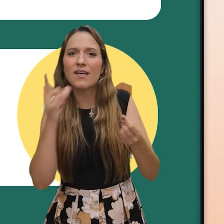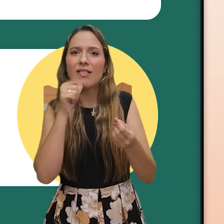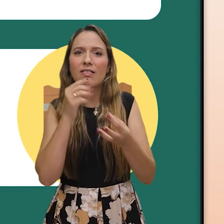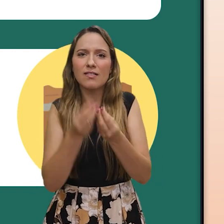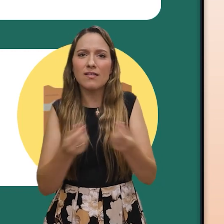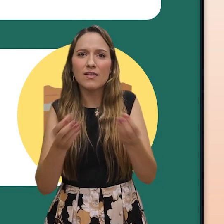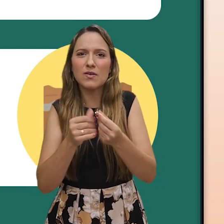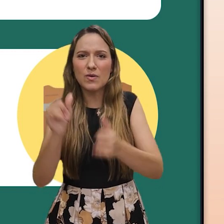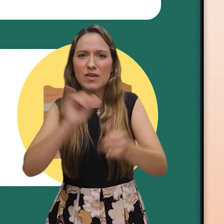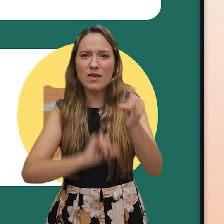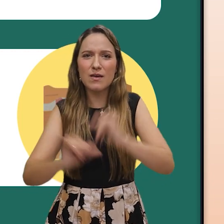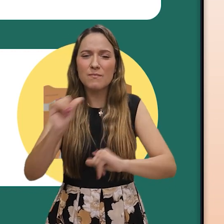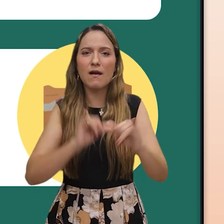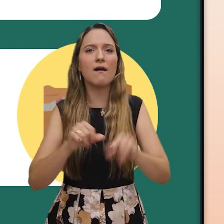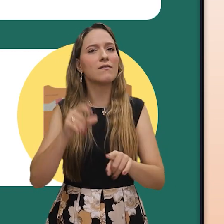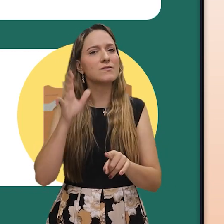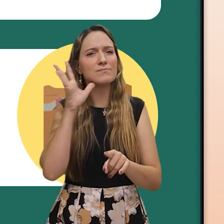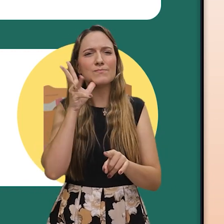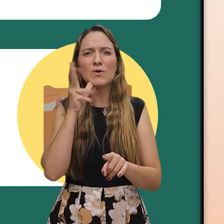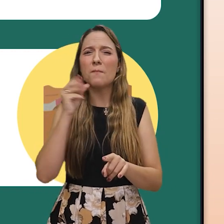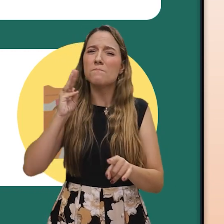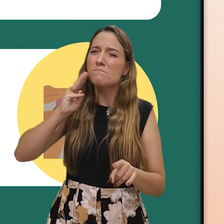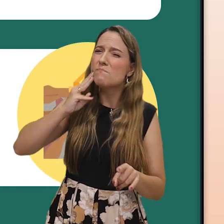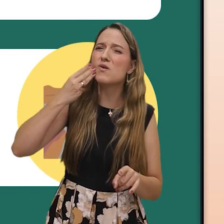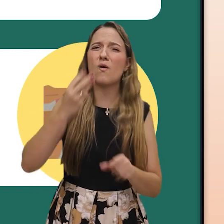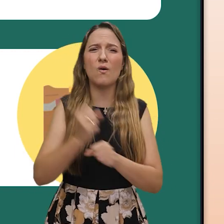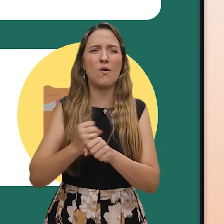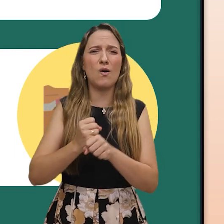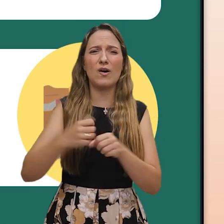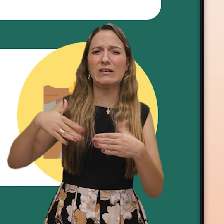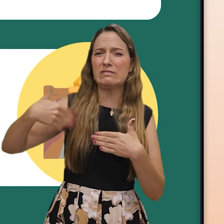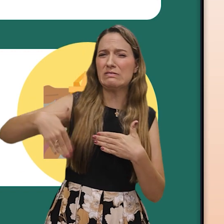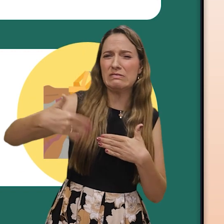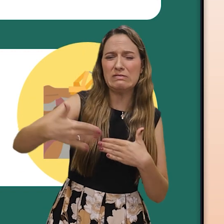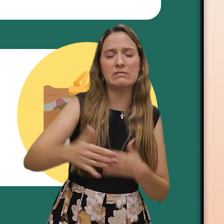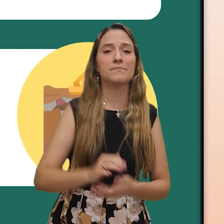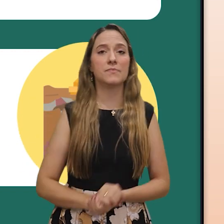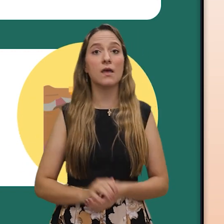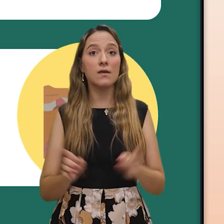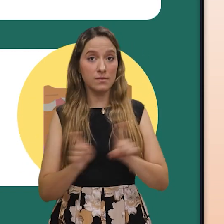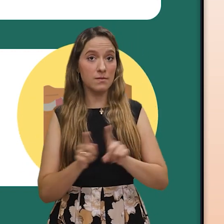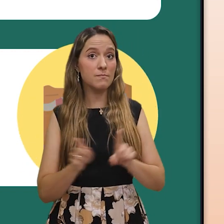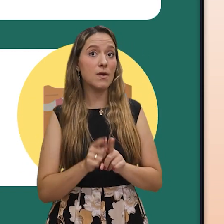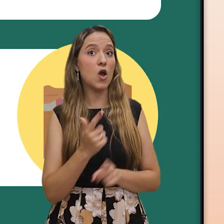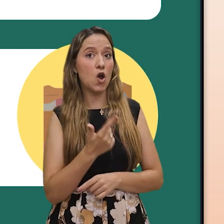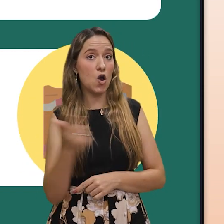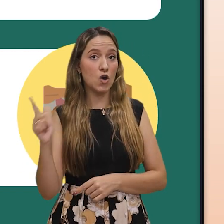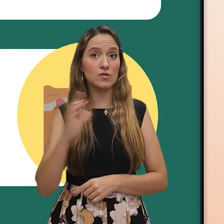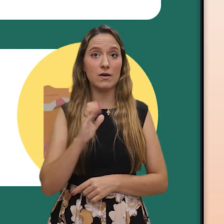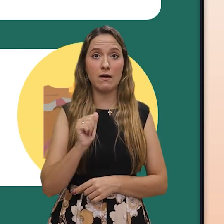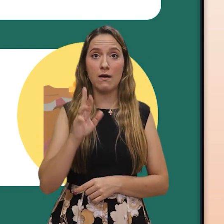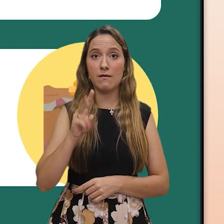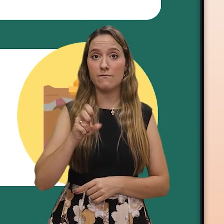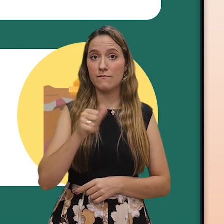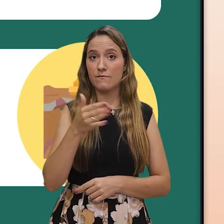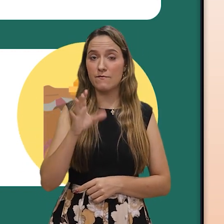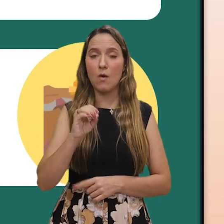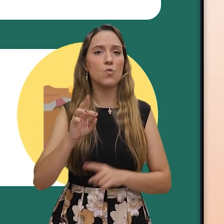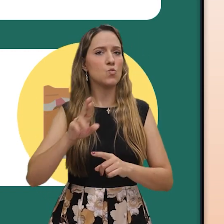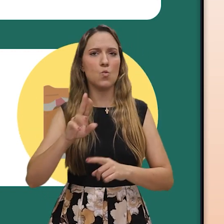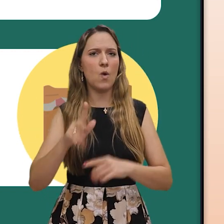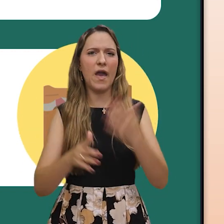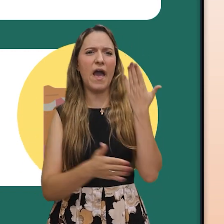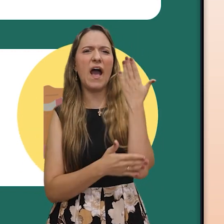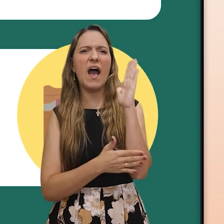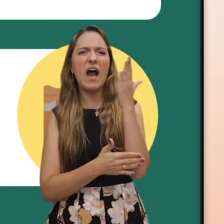composição química. E o carvão mineral não é aquele das árvores do churrasco. É um mineral